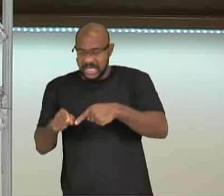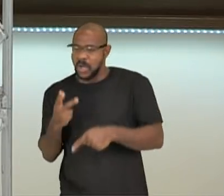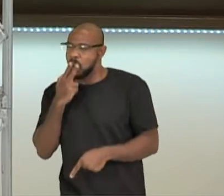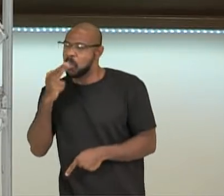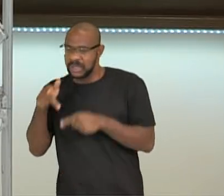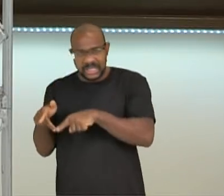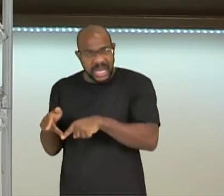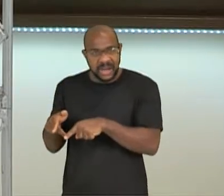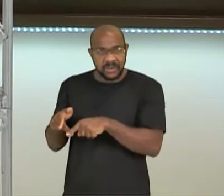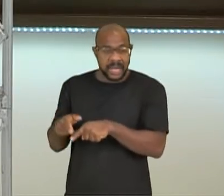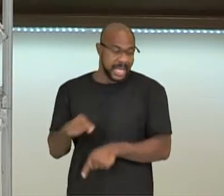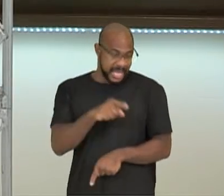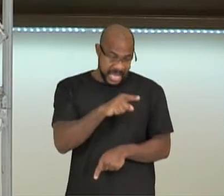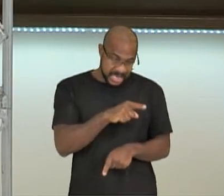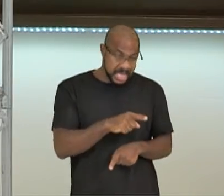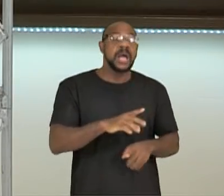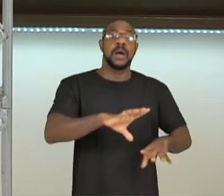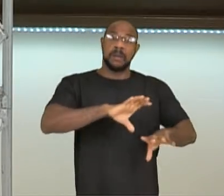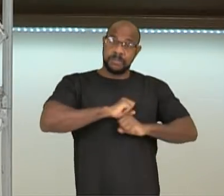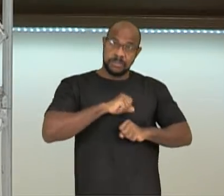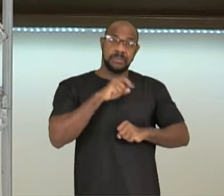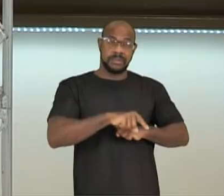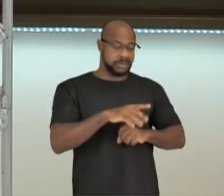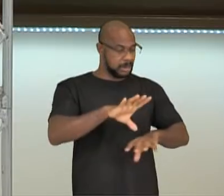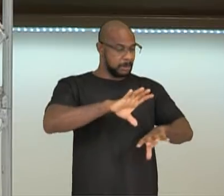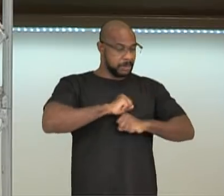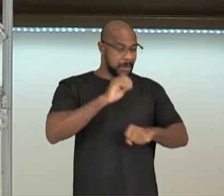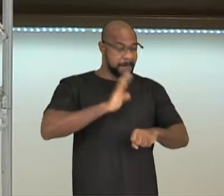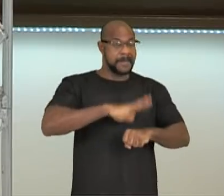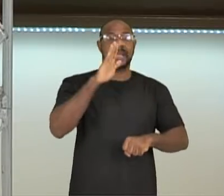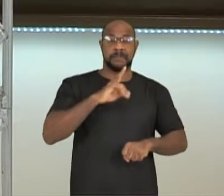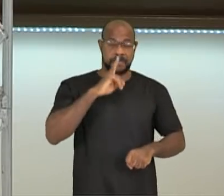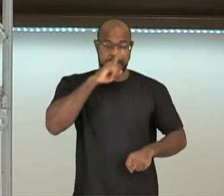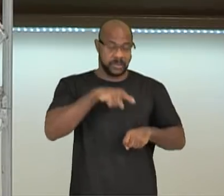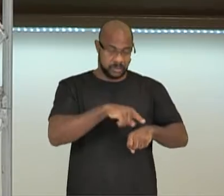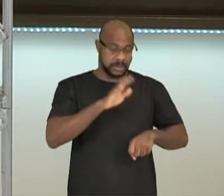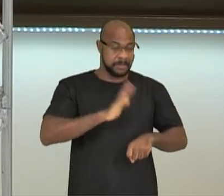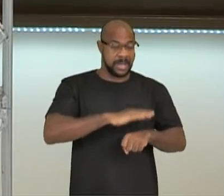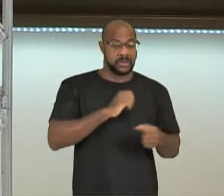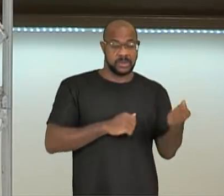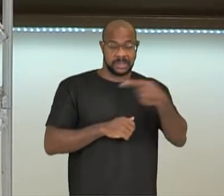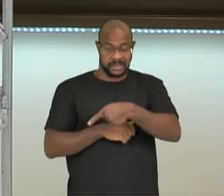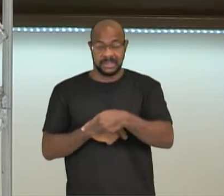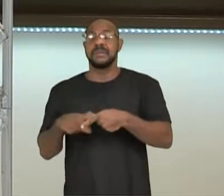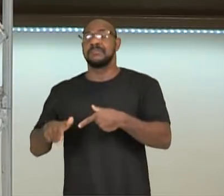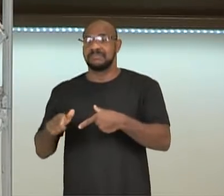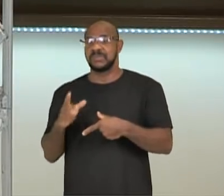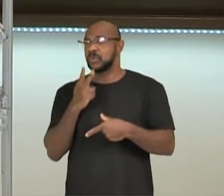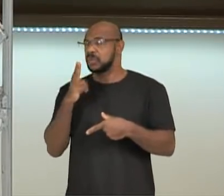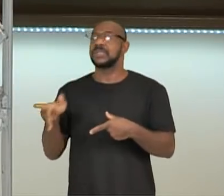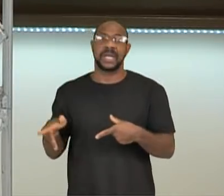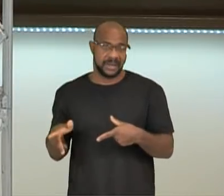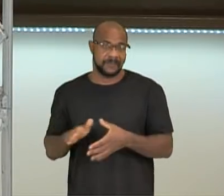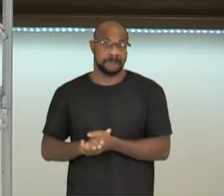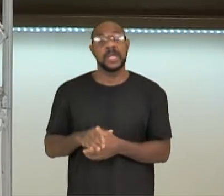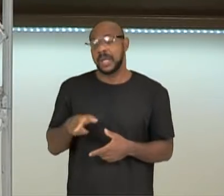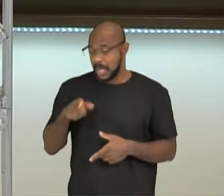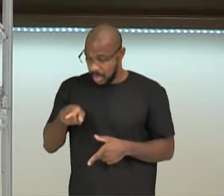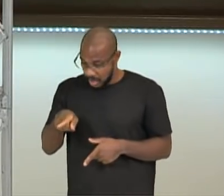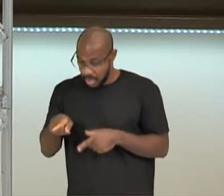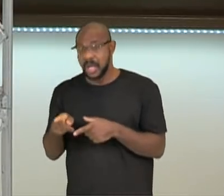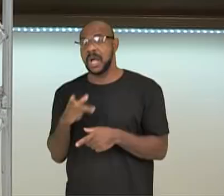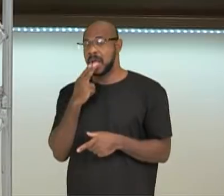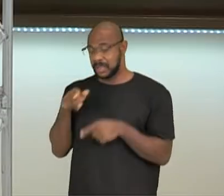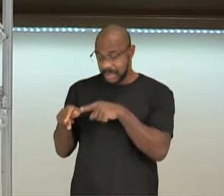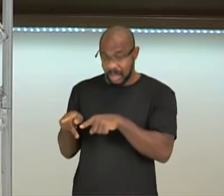proteína aqui, mas na realidade está consumindo um monte de conservante, um monte de ingredientes químicos que